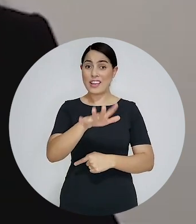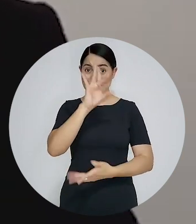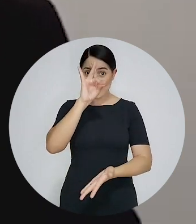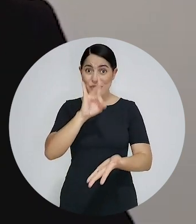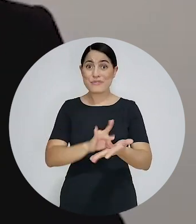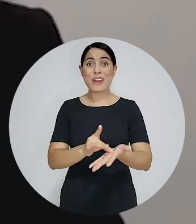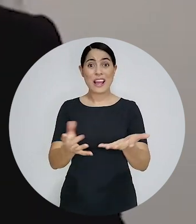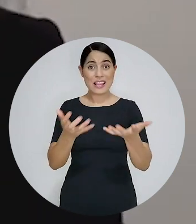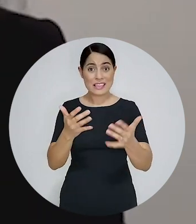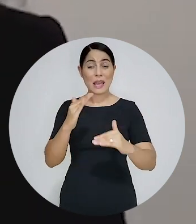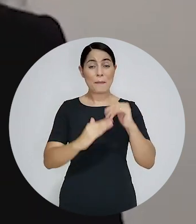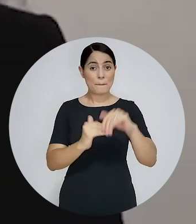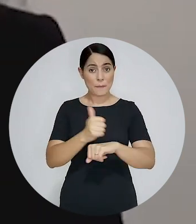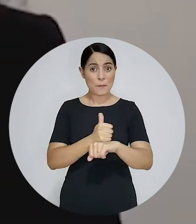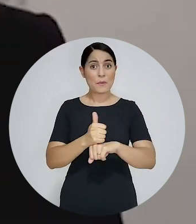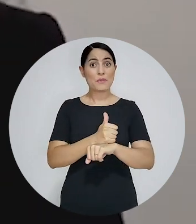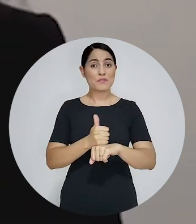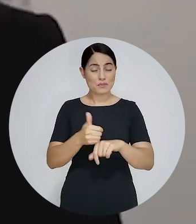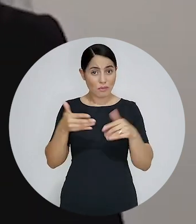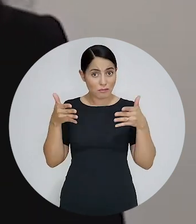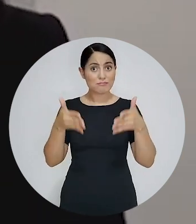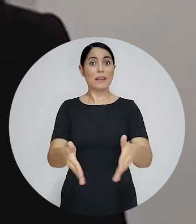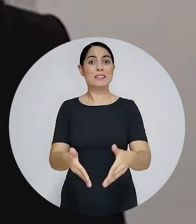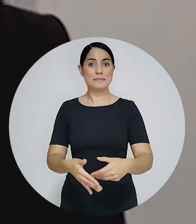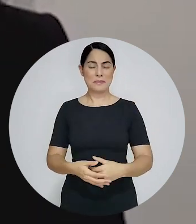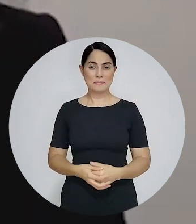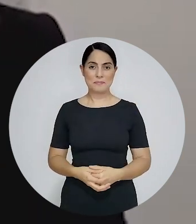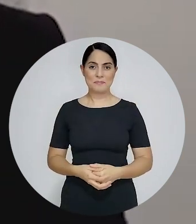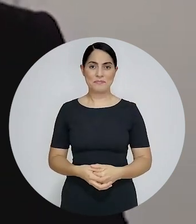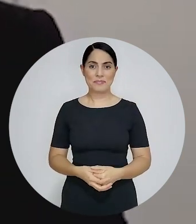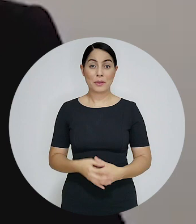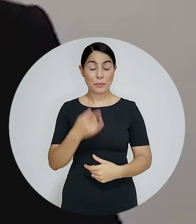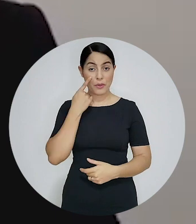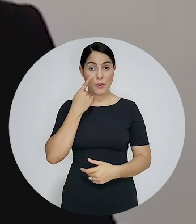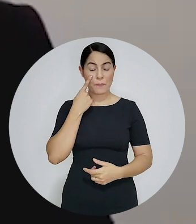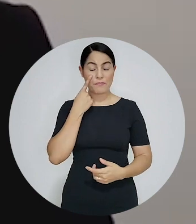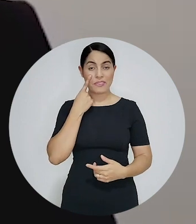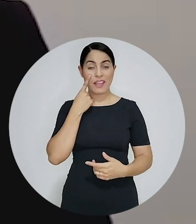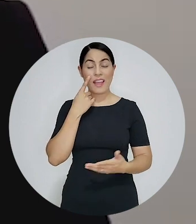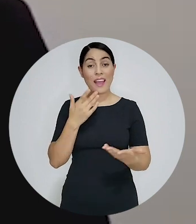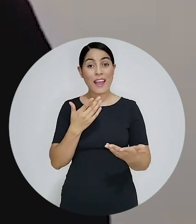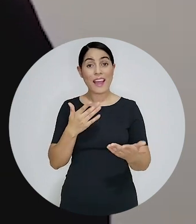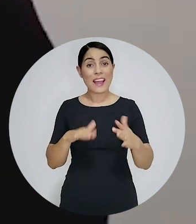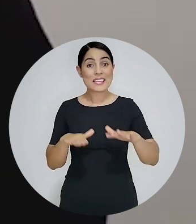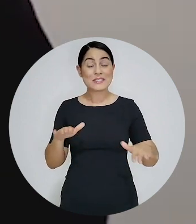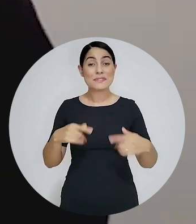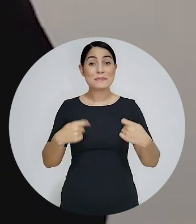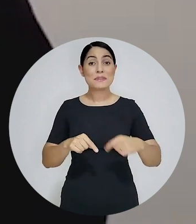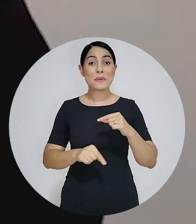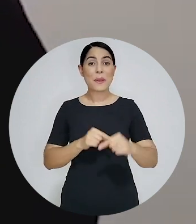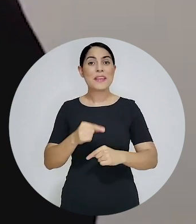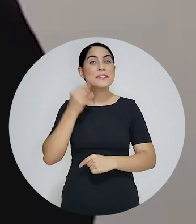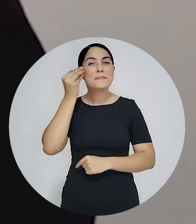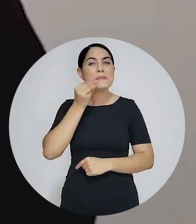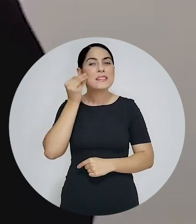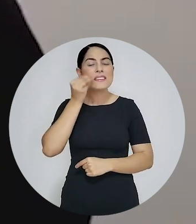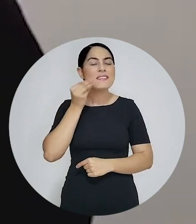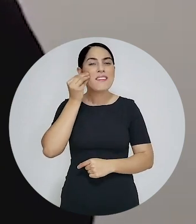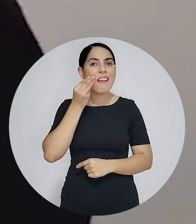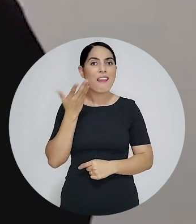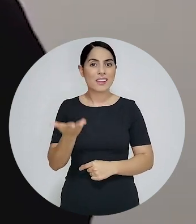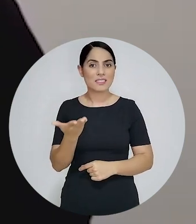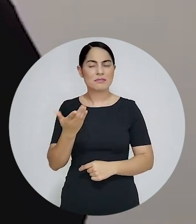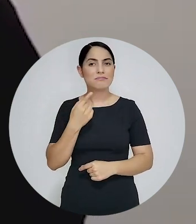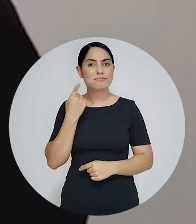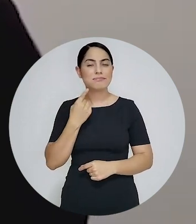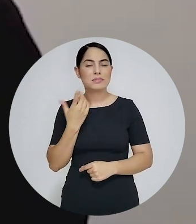estiver buscando, né, um espaço, uma ocupação profissional. Porque, por incrível que pareça, às vezes o advogado júnior é